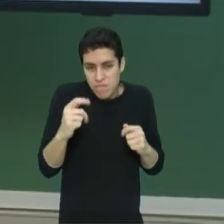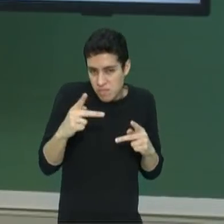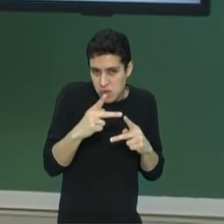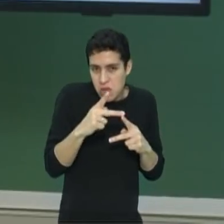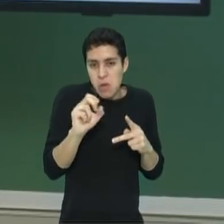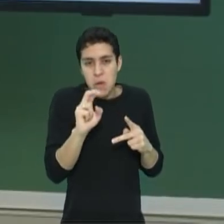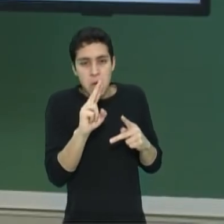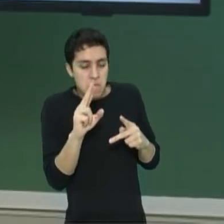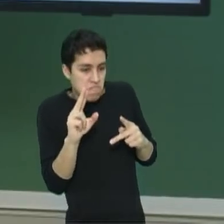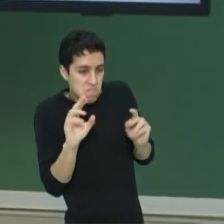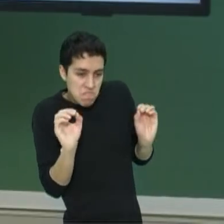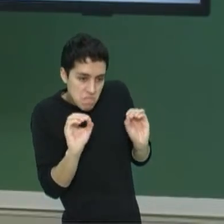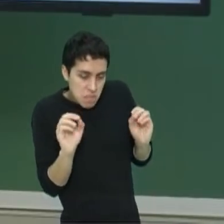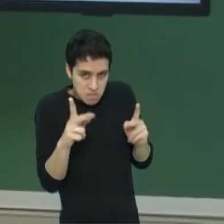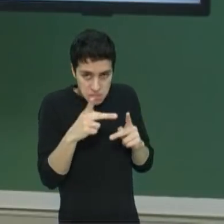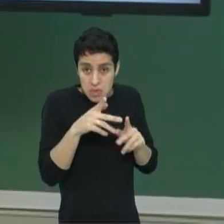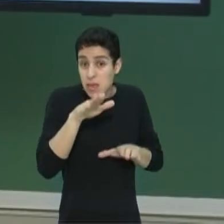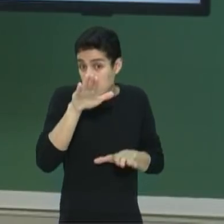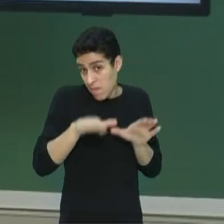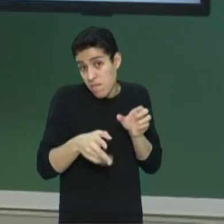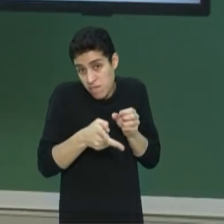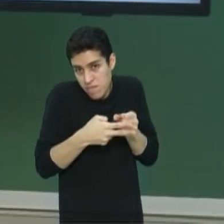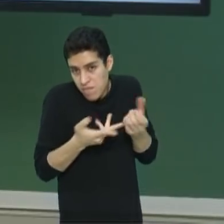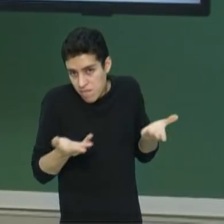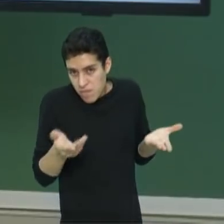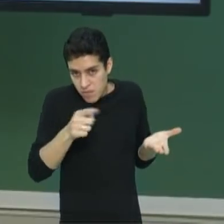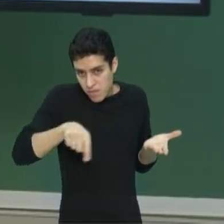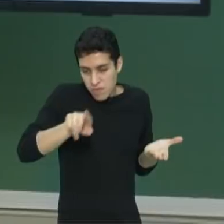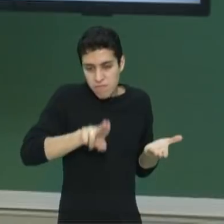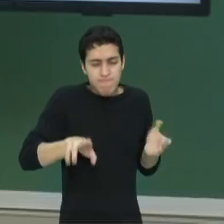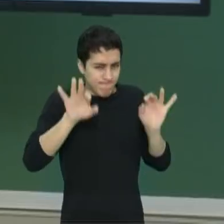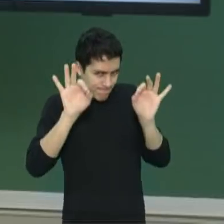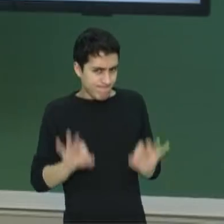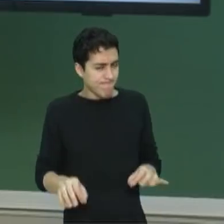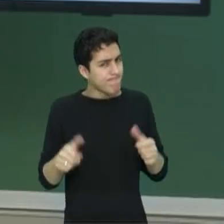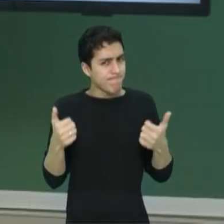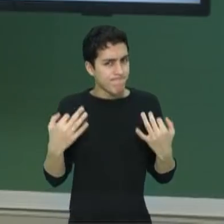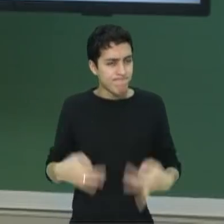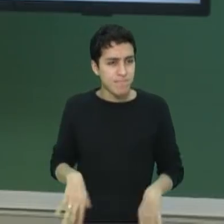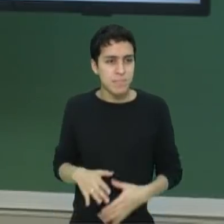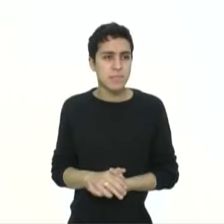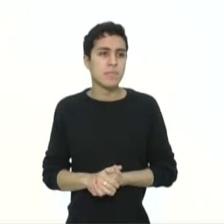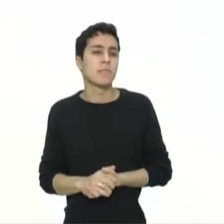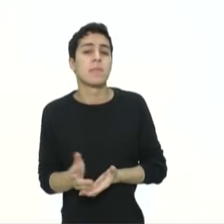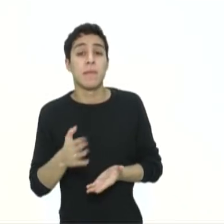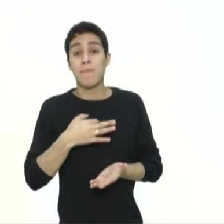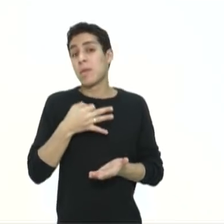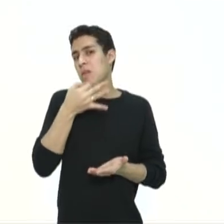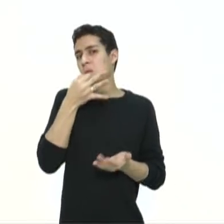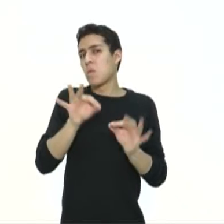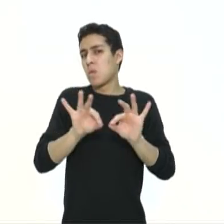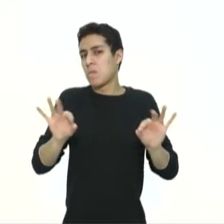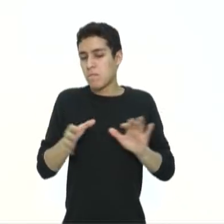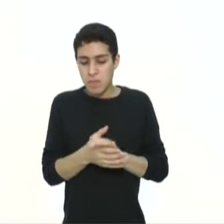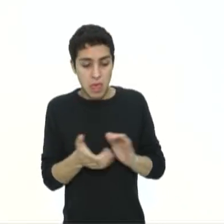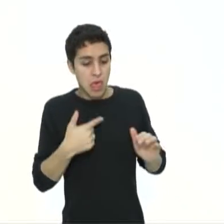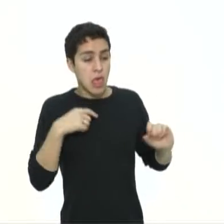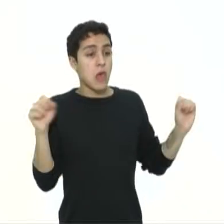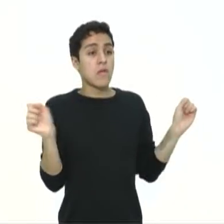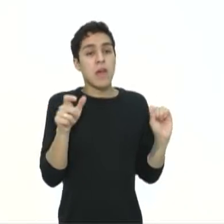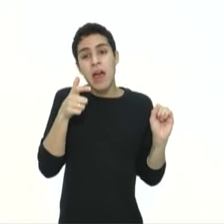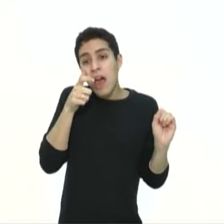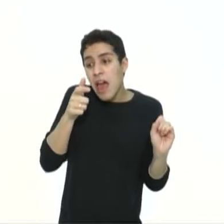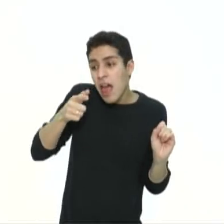a preposição, dependendo do verbo que estão utilizando, com certeza acertaram, ok? Na minha sugestão eu trouxe: eu adoro assistir às